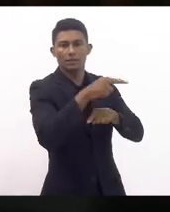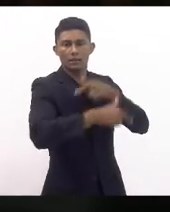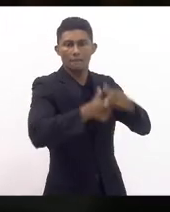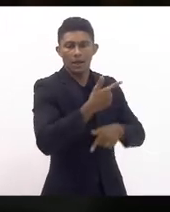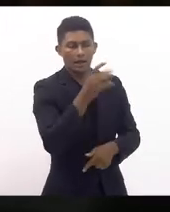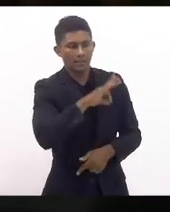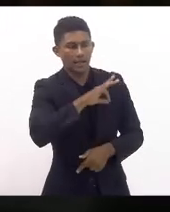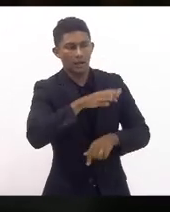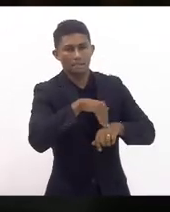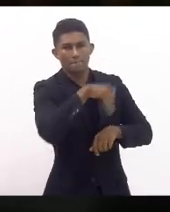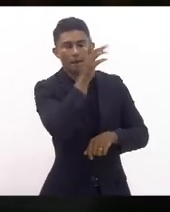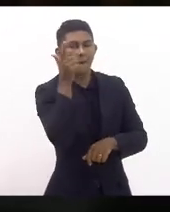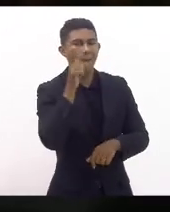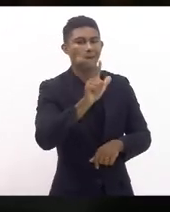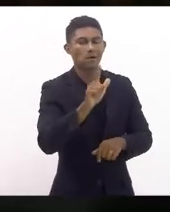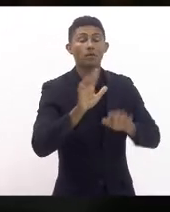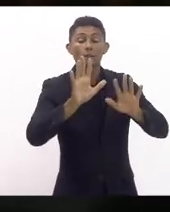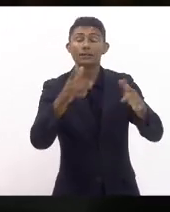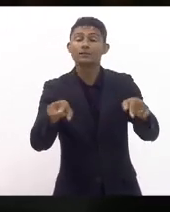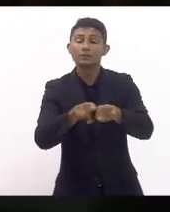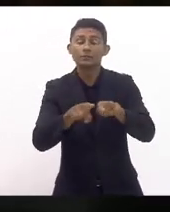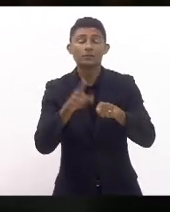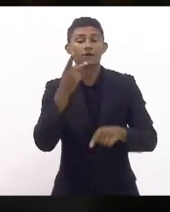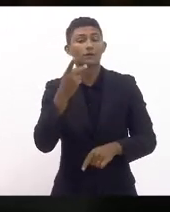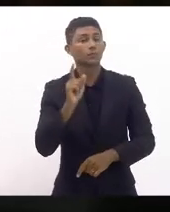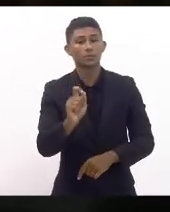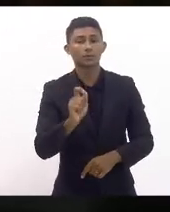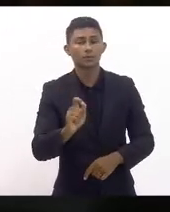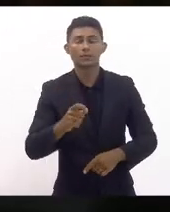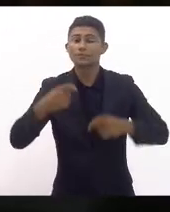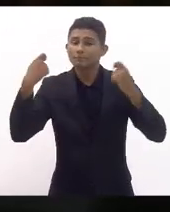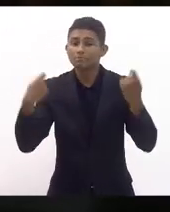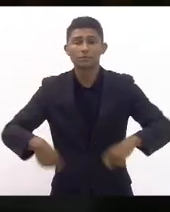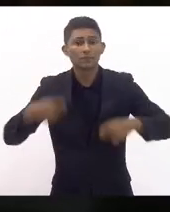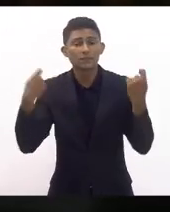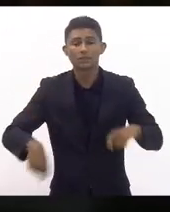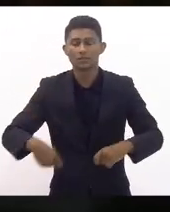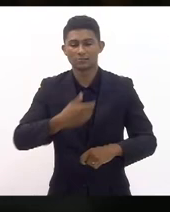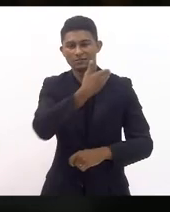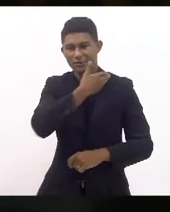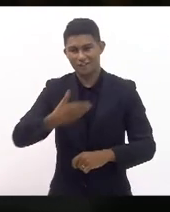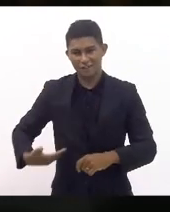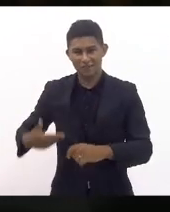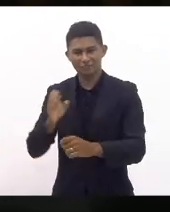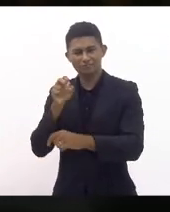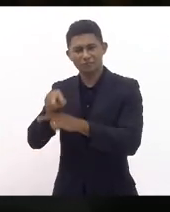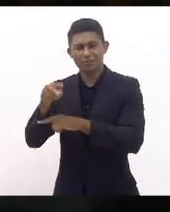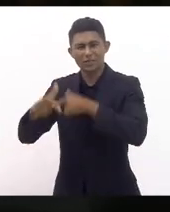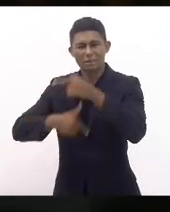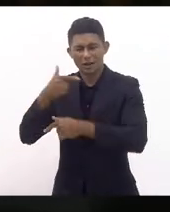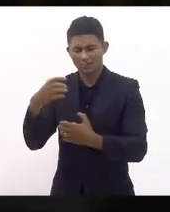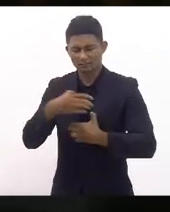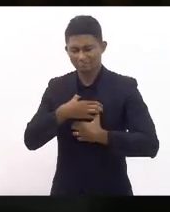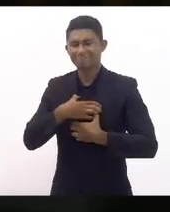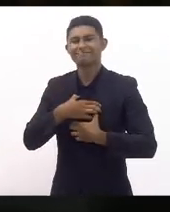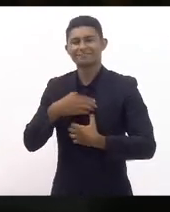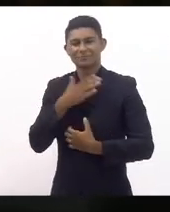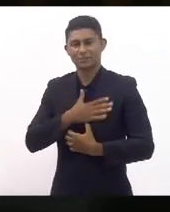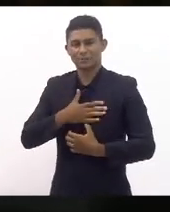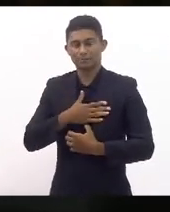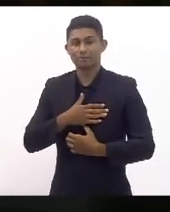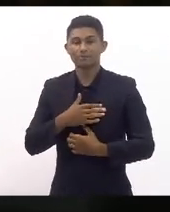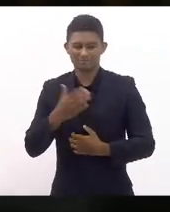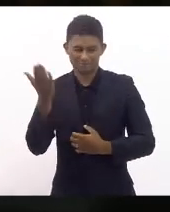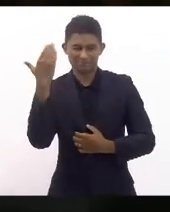eu preciso me alimentar da administração pública. Tenho que confessar isso para vocês. Minhas filhas, outro dia,